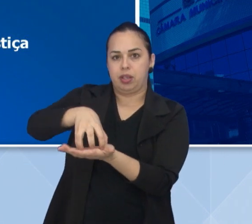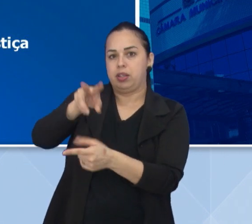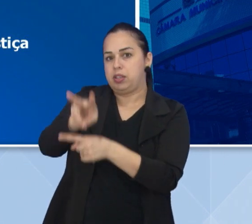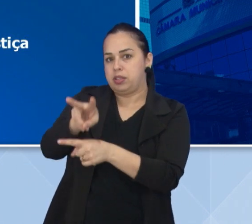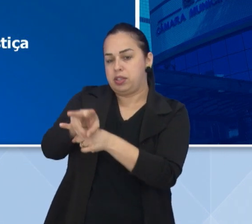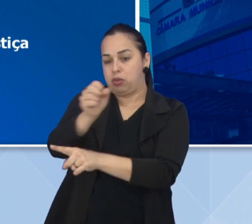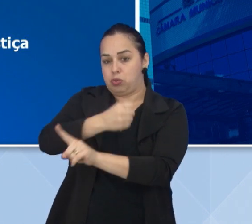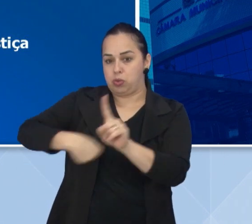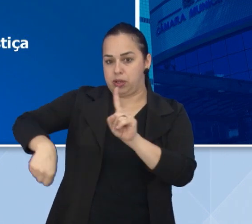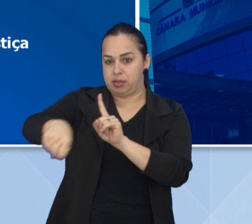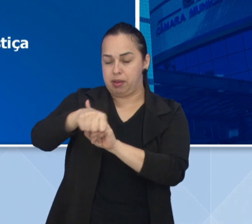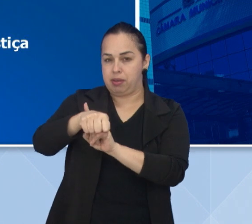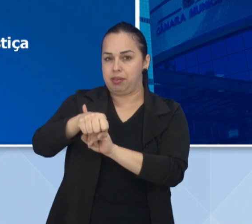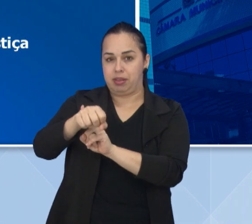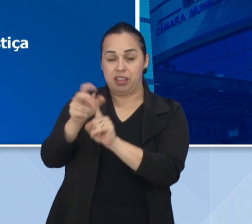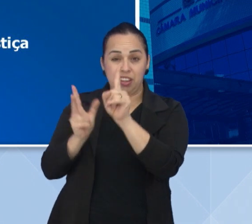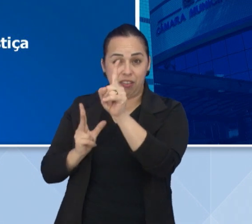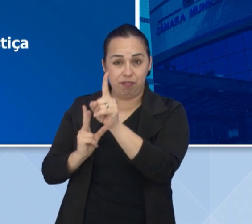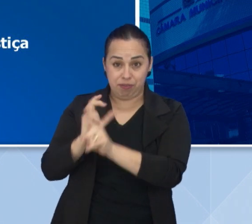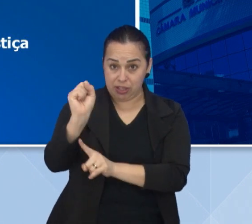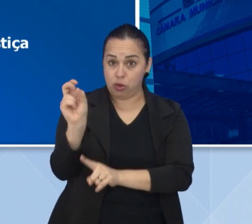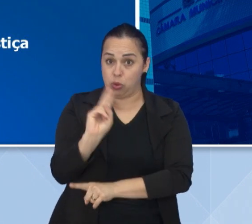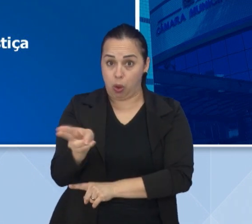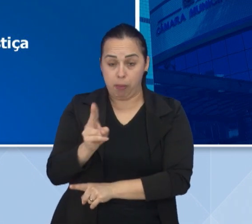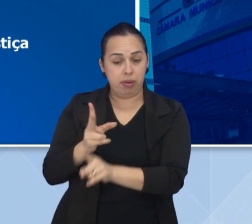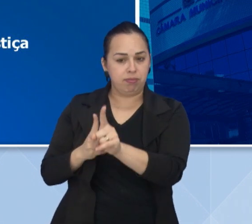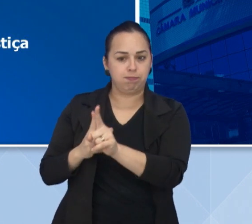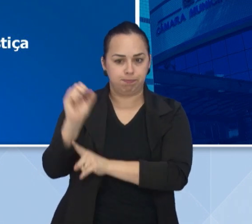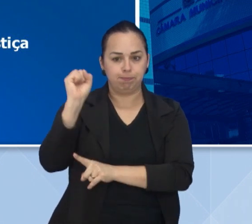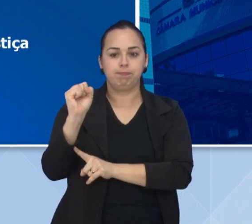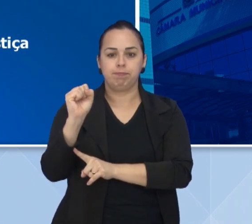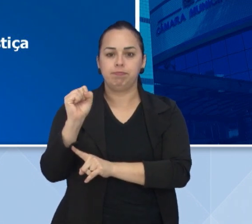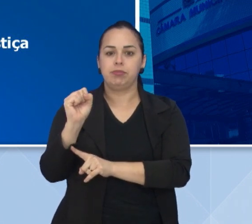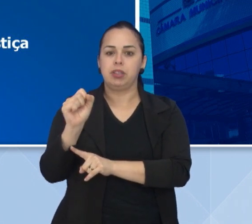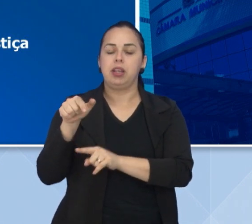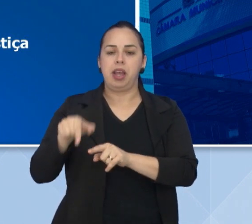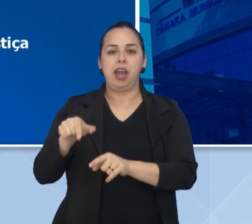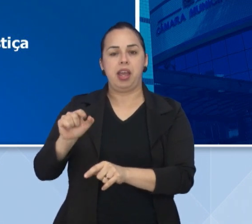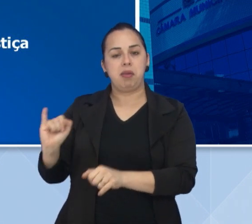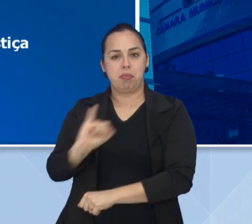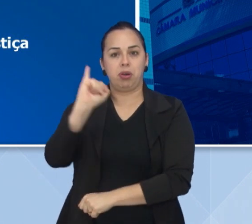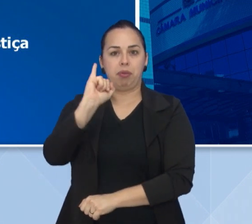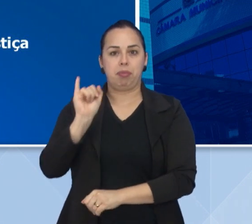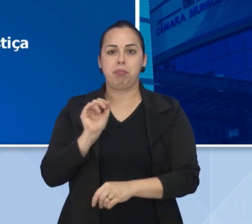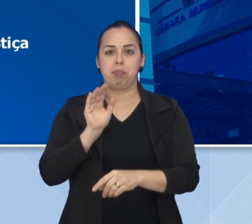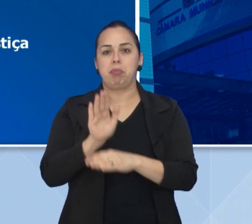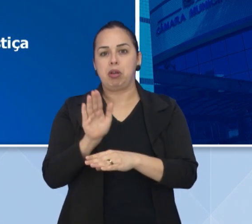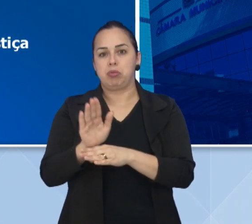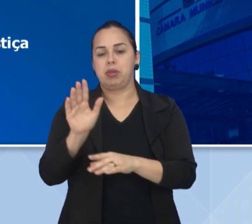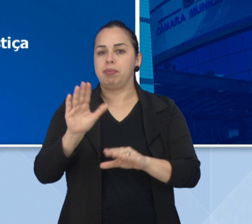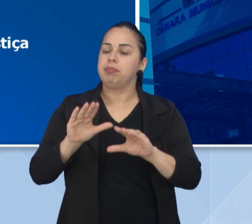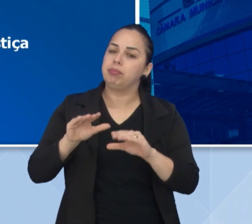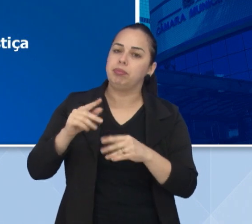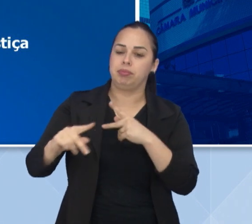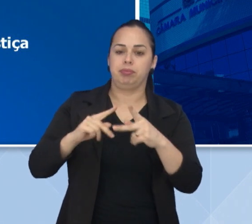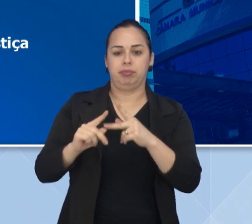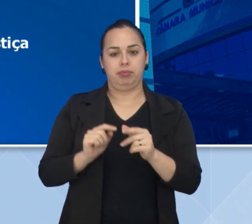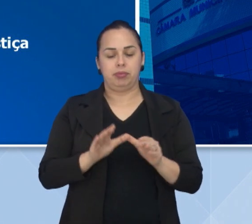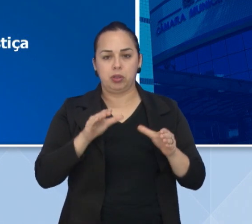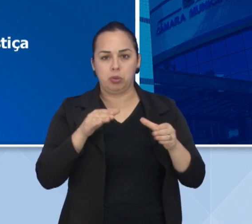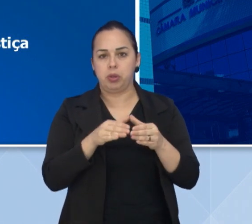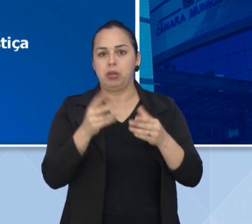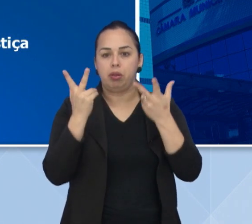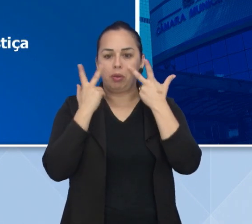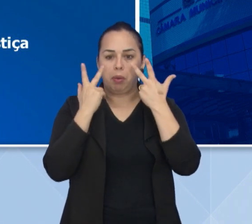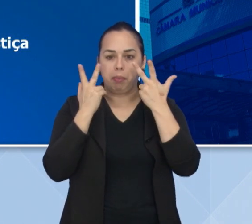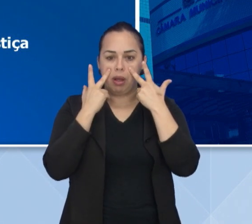e assistencial Mais que Vencedores. Rito ordinário, Comissão de Justiça.